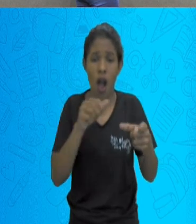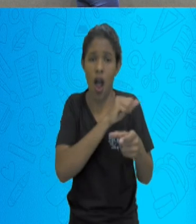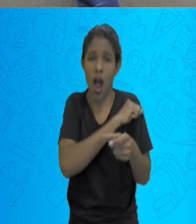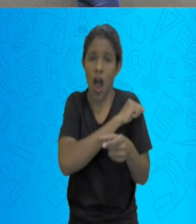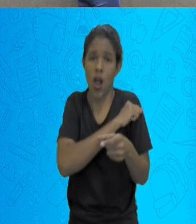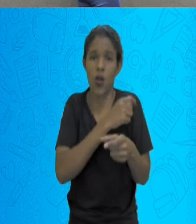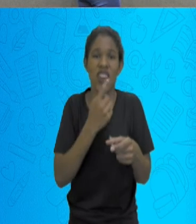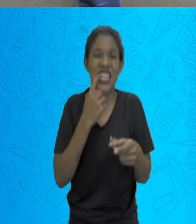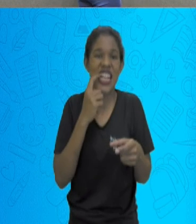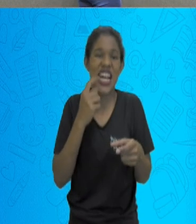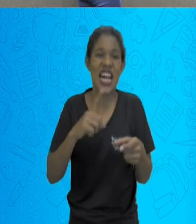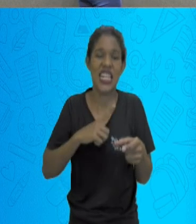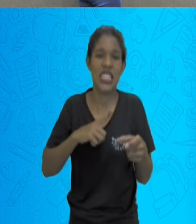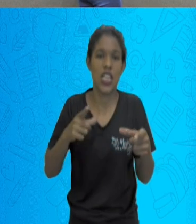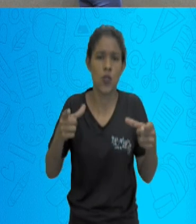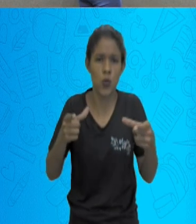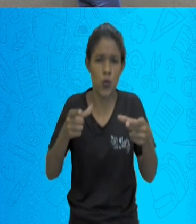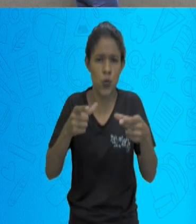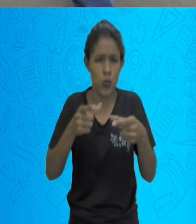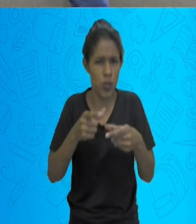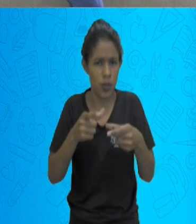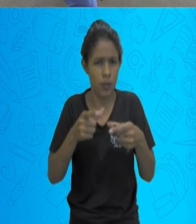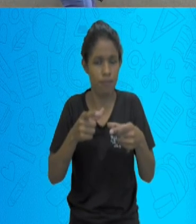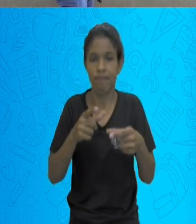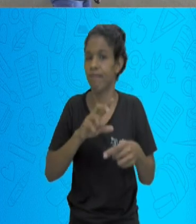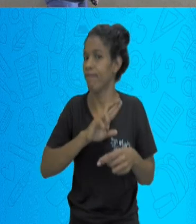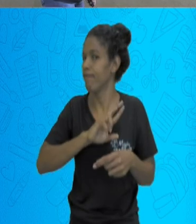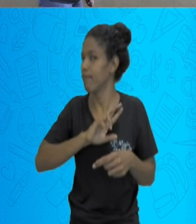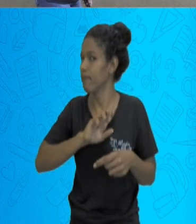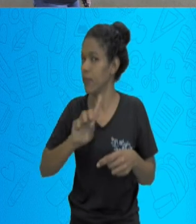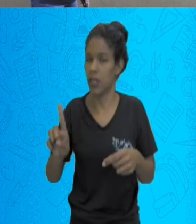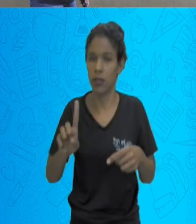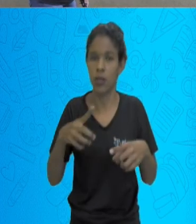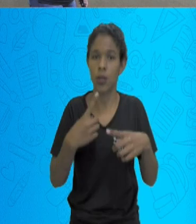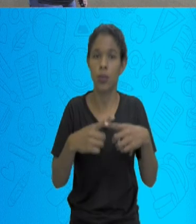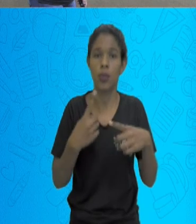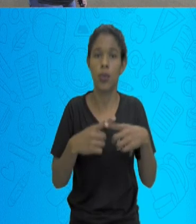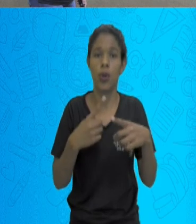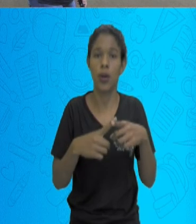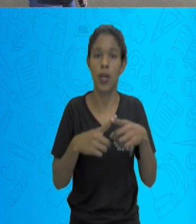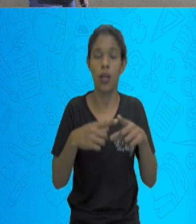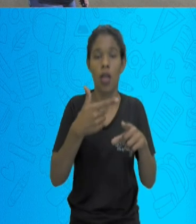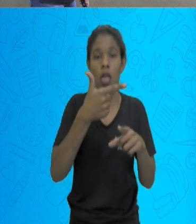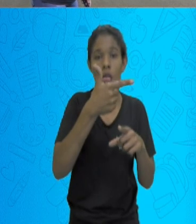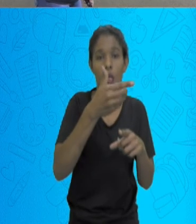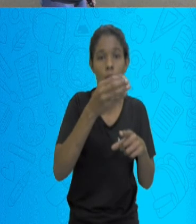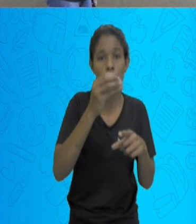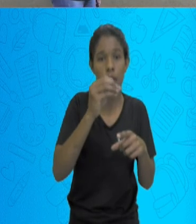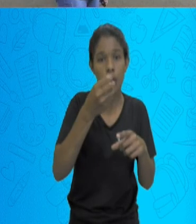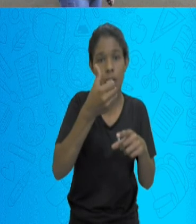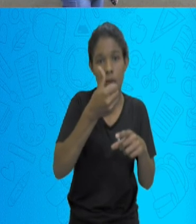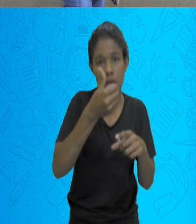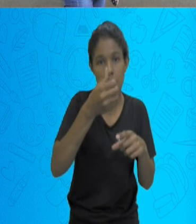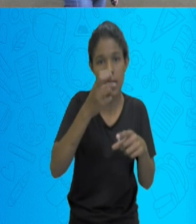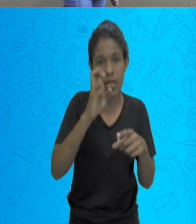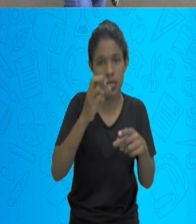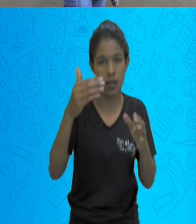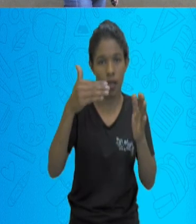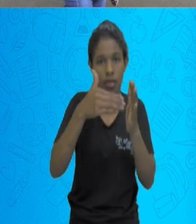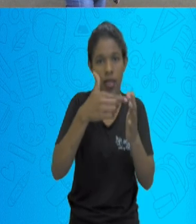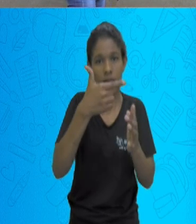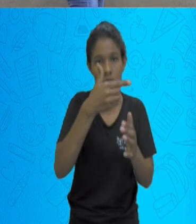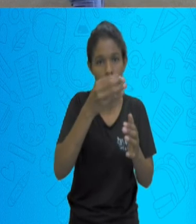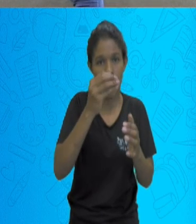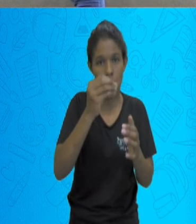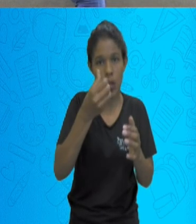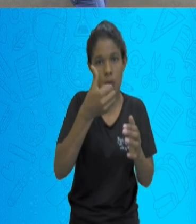de 2015 para 2016 houve um aumento de casos. Então não decresceu em todo o